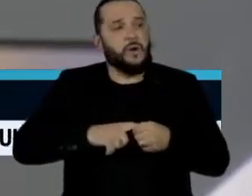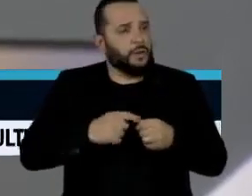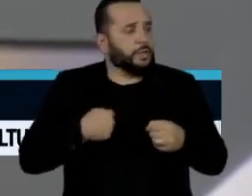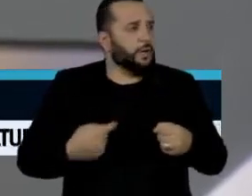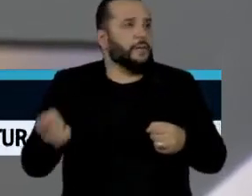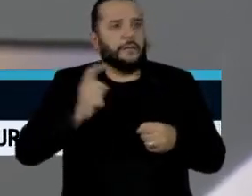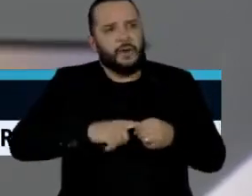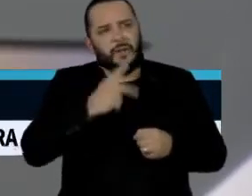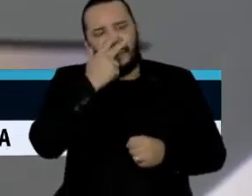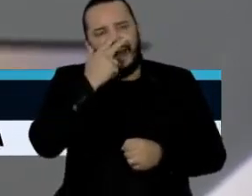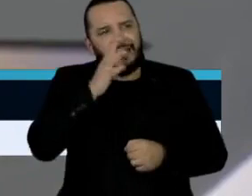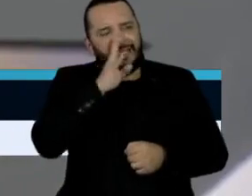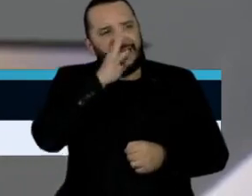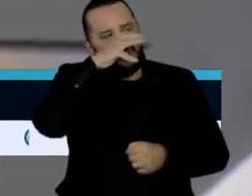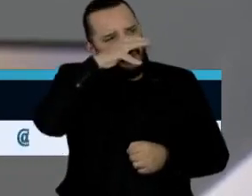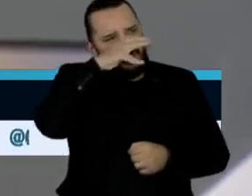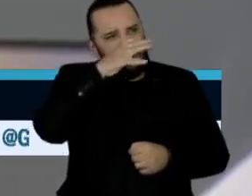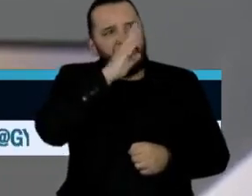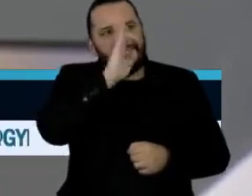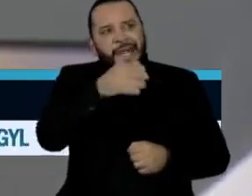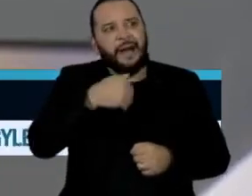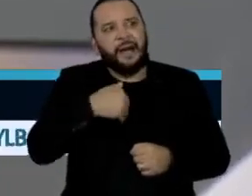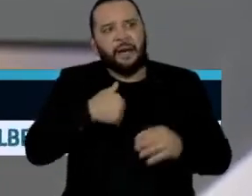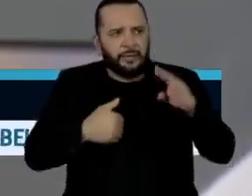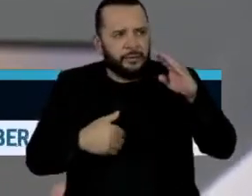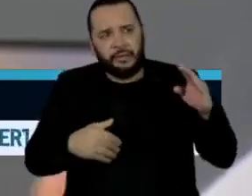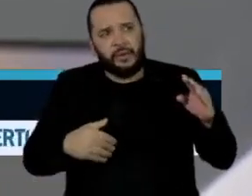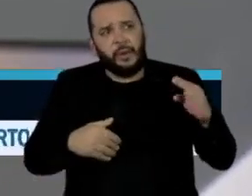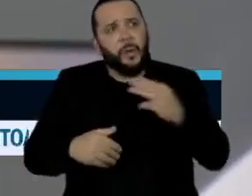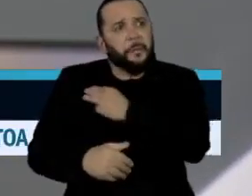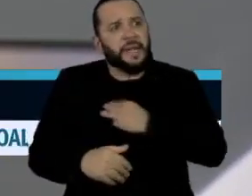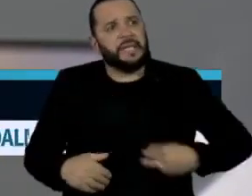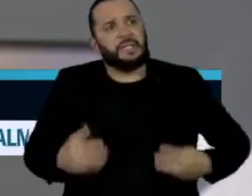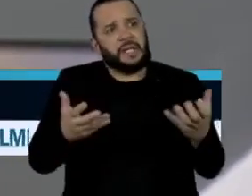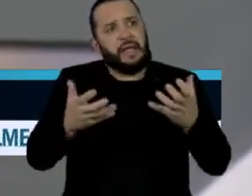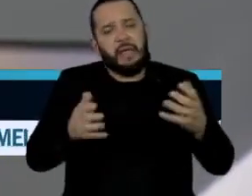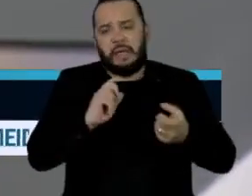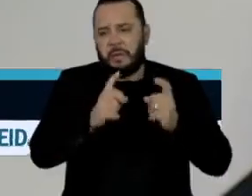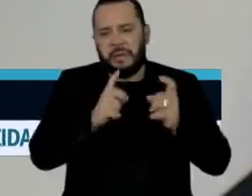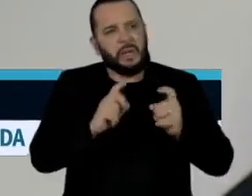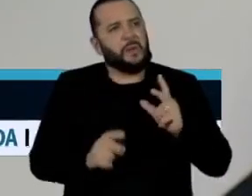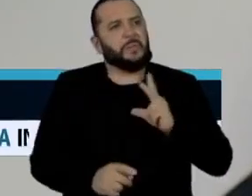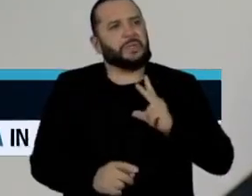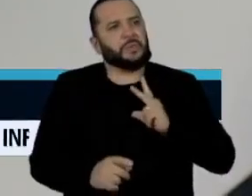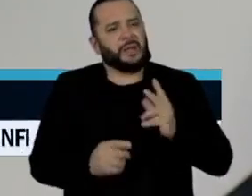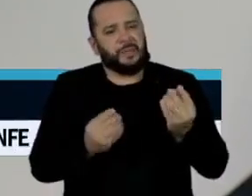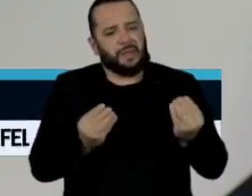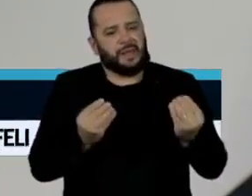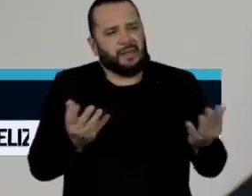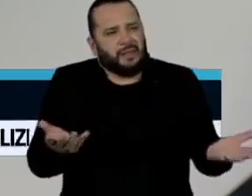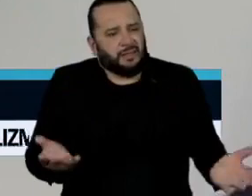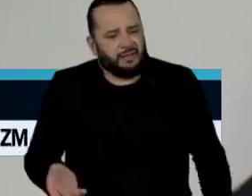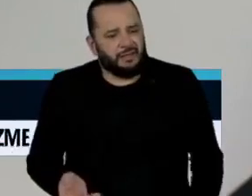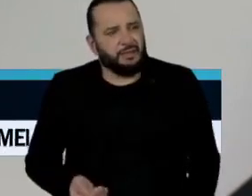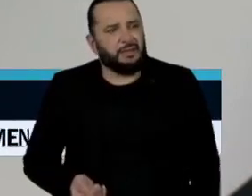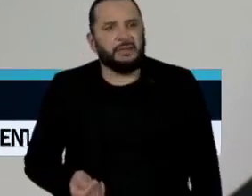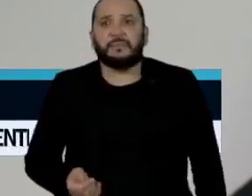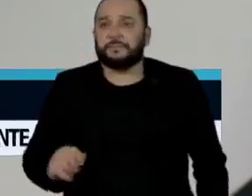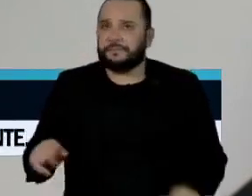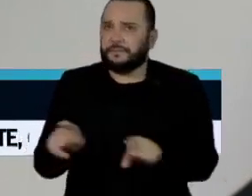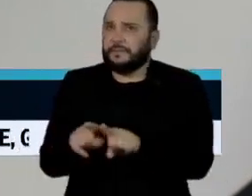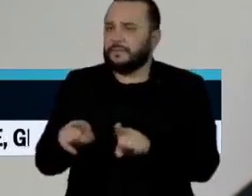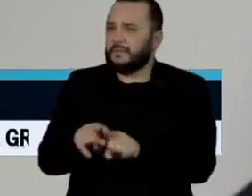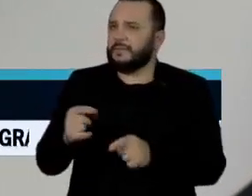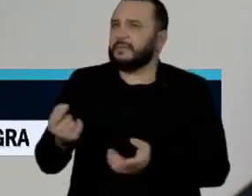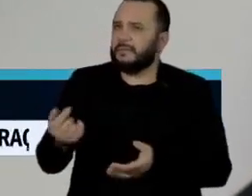porque essa insistência do ministro da Defesa General em querer reuniões privadas pode ser desses ataques